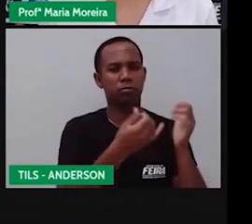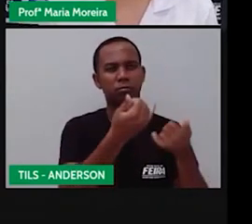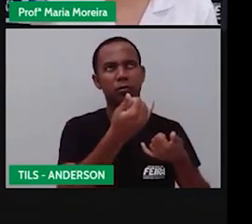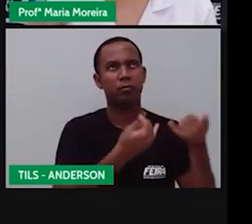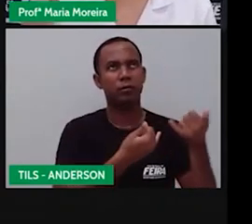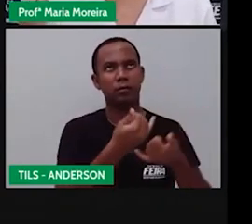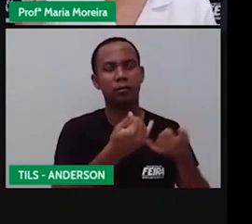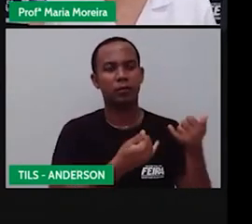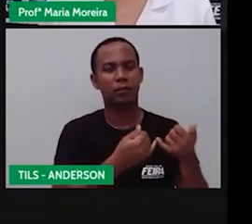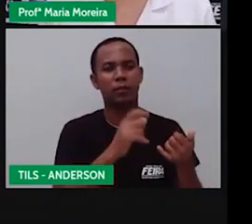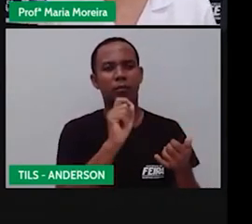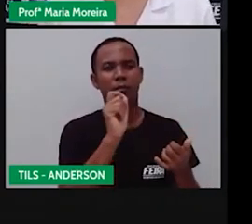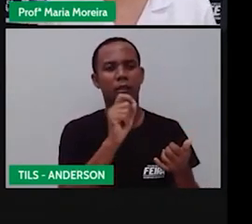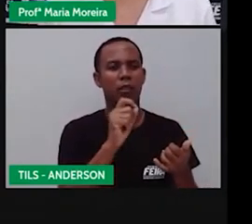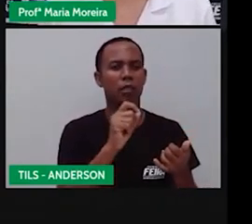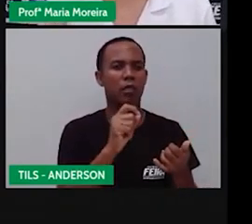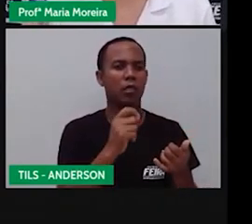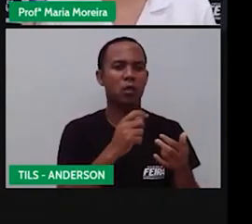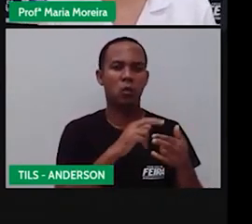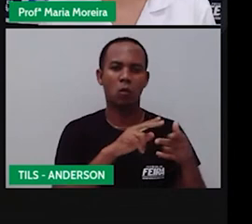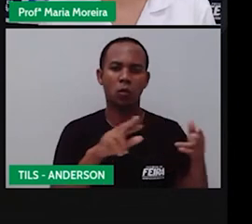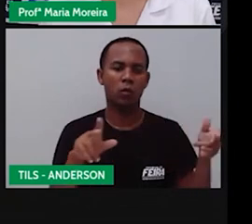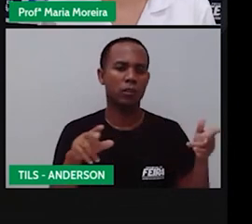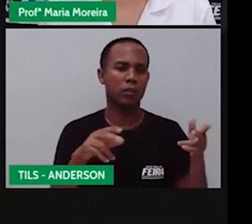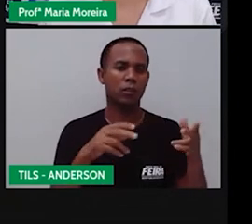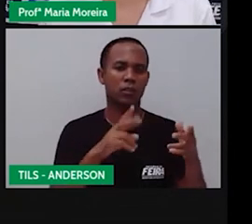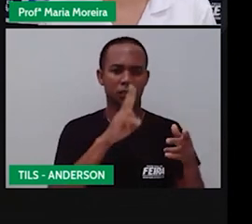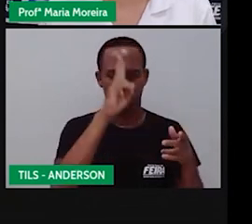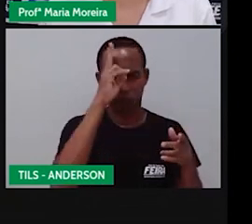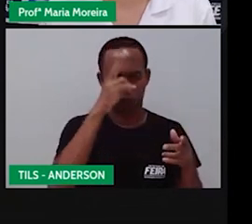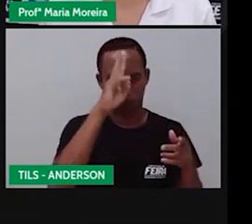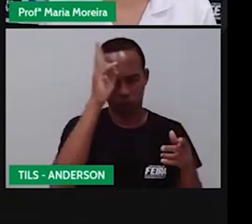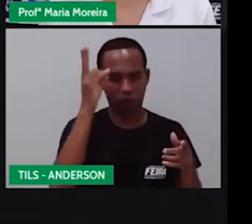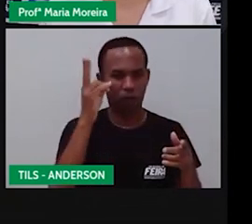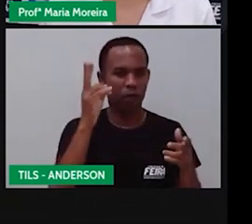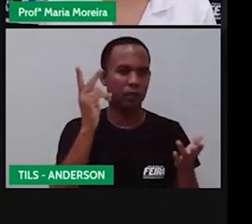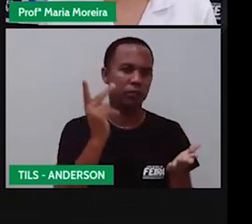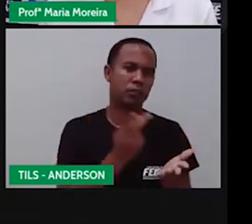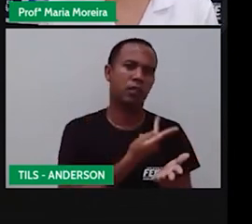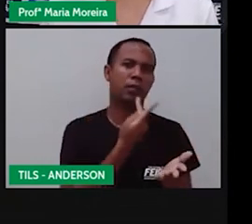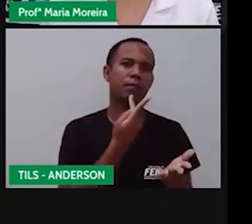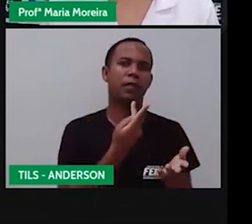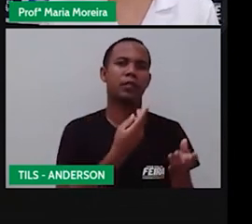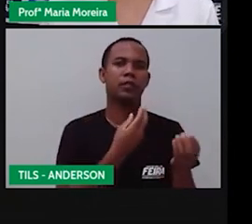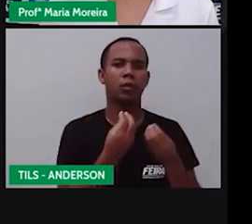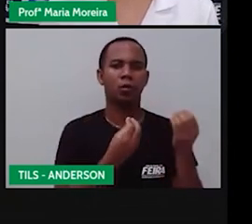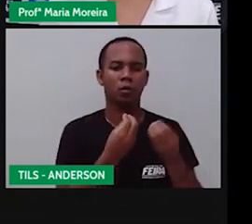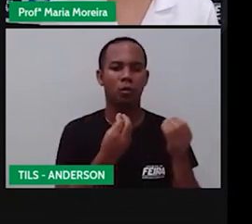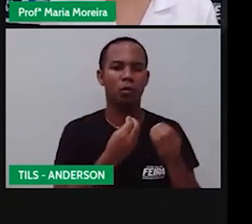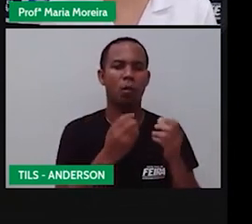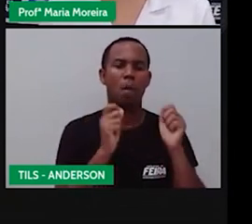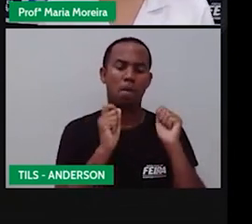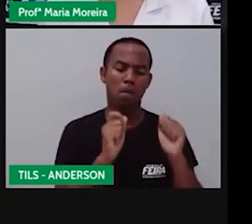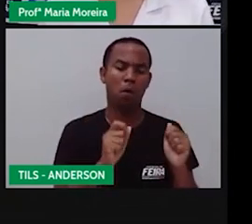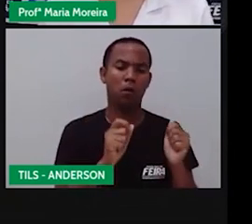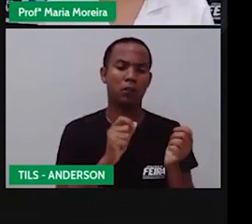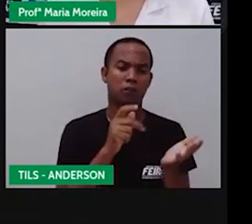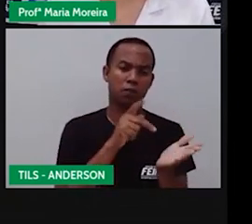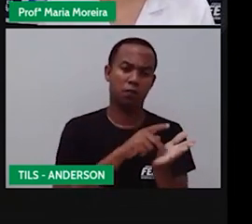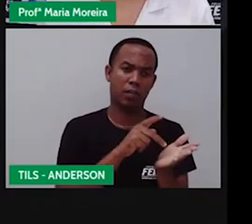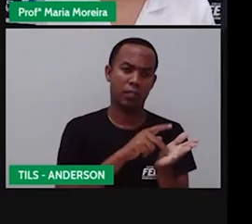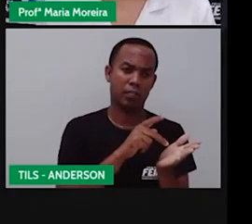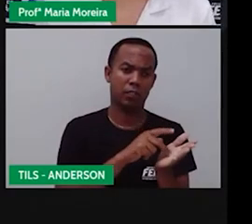contar alguma coisa, contar sobre algum acontecimento, que pode ser verdadeiro ou pode